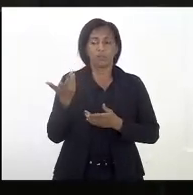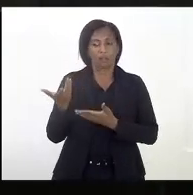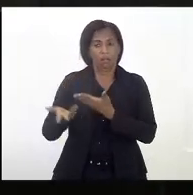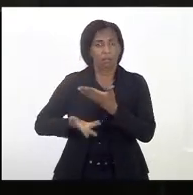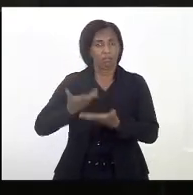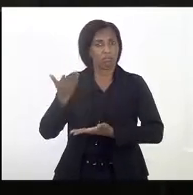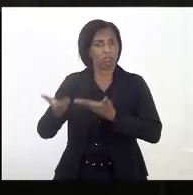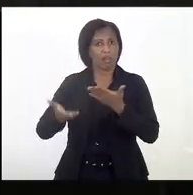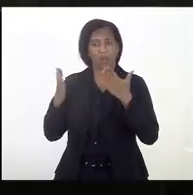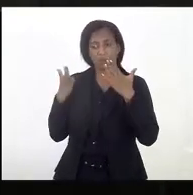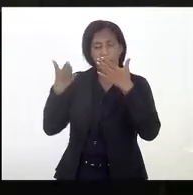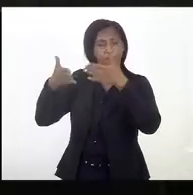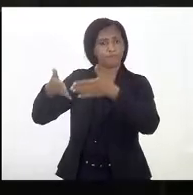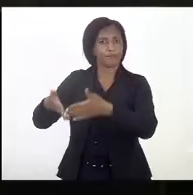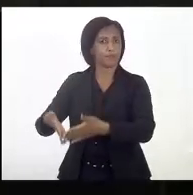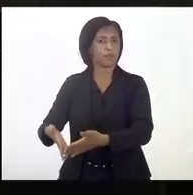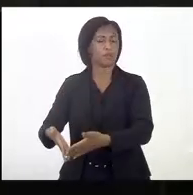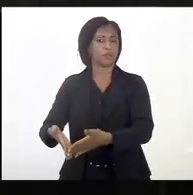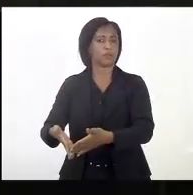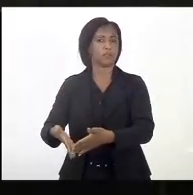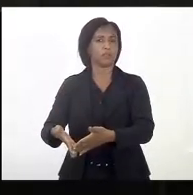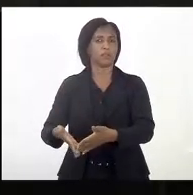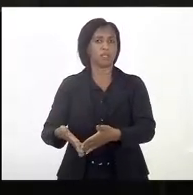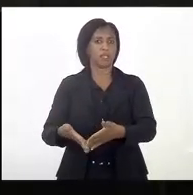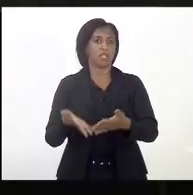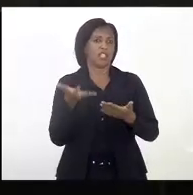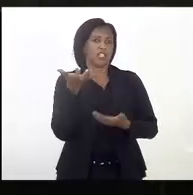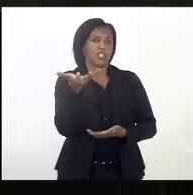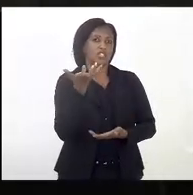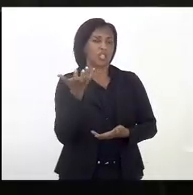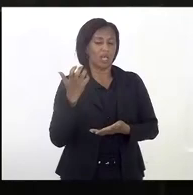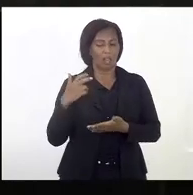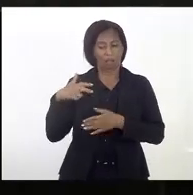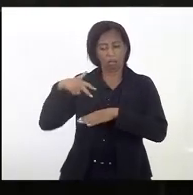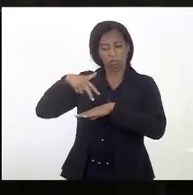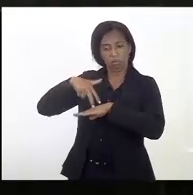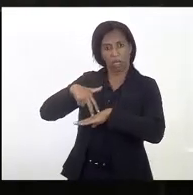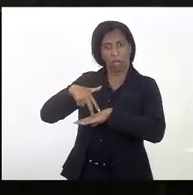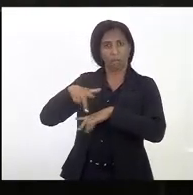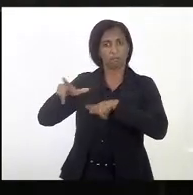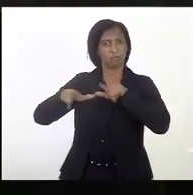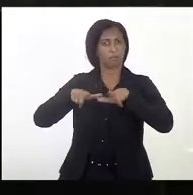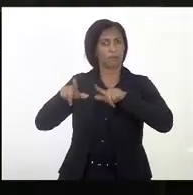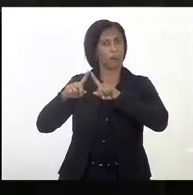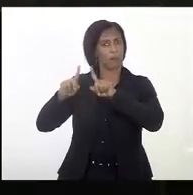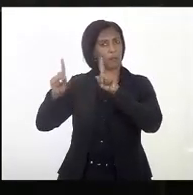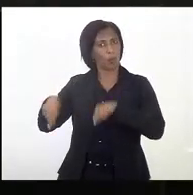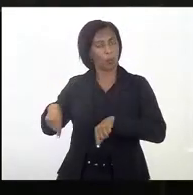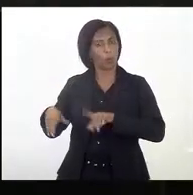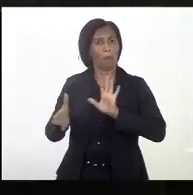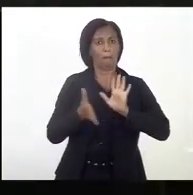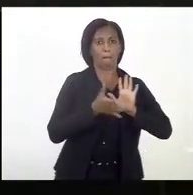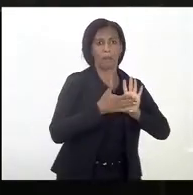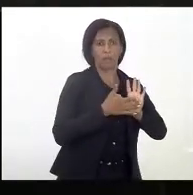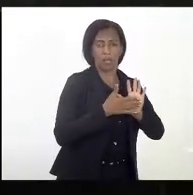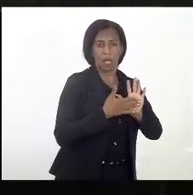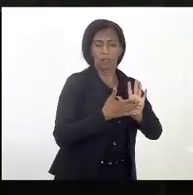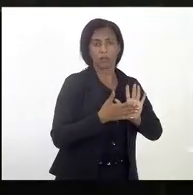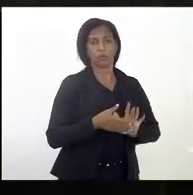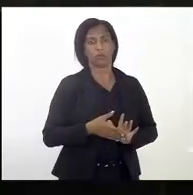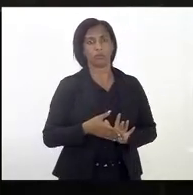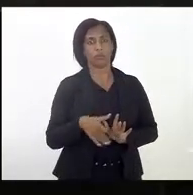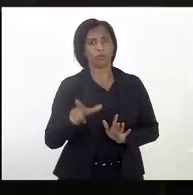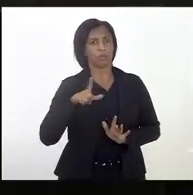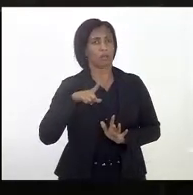não se trata absolutamente de Pretender estar na função pública Pretender exercer o mandato e